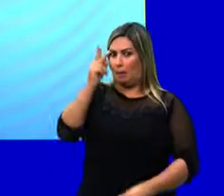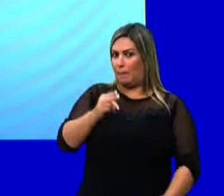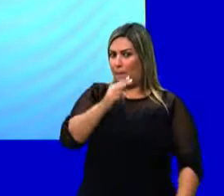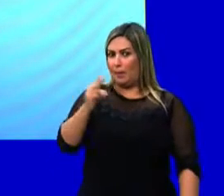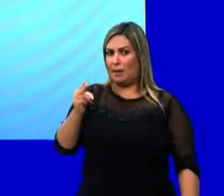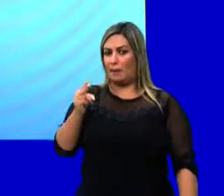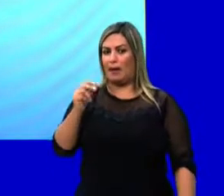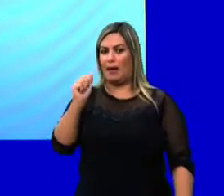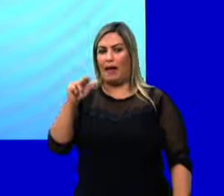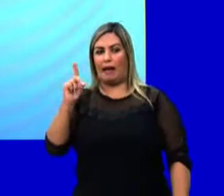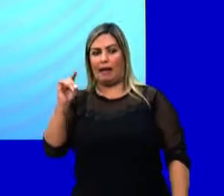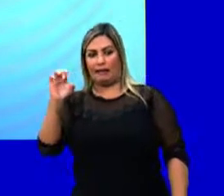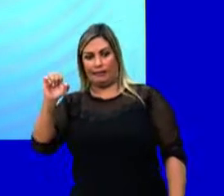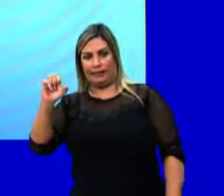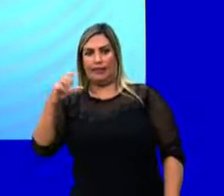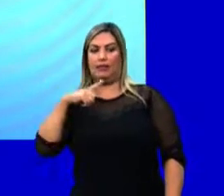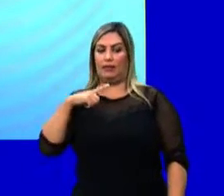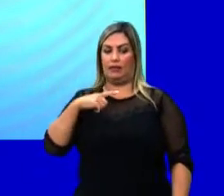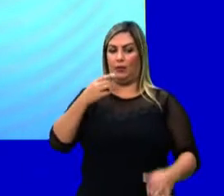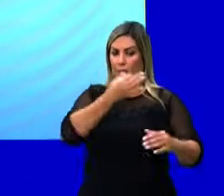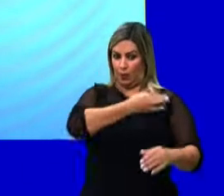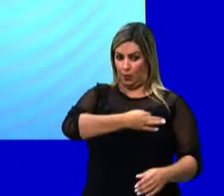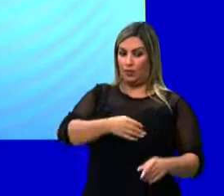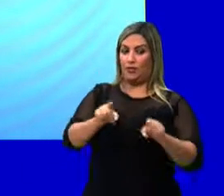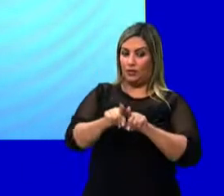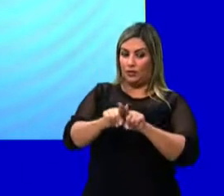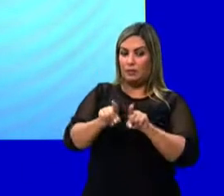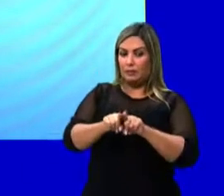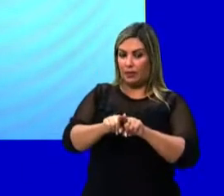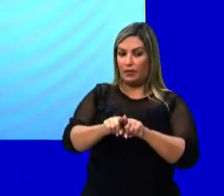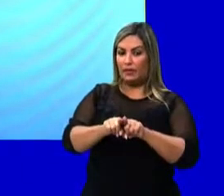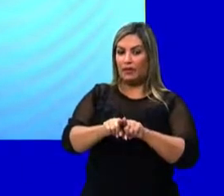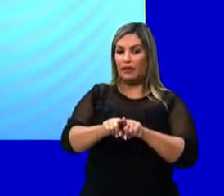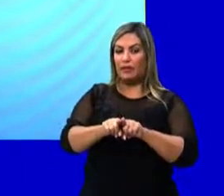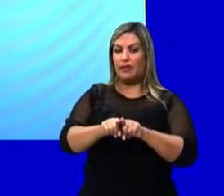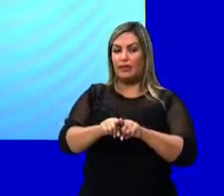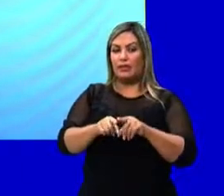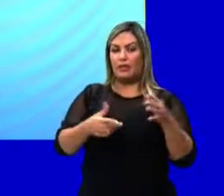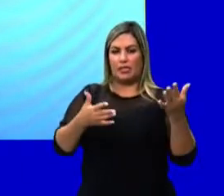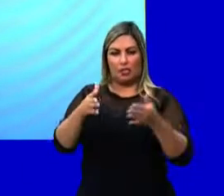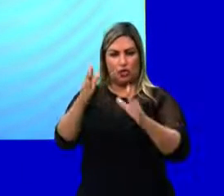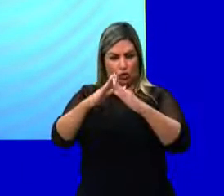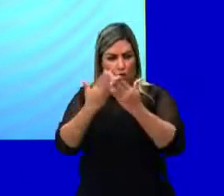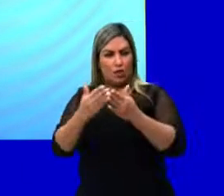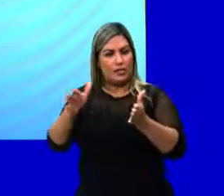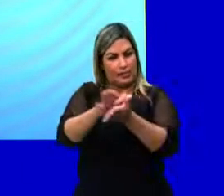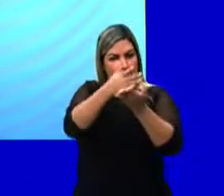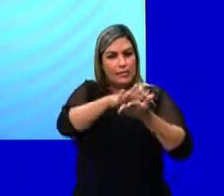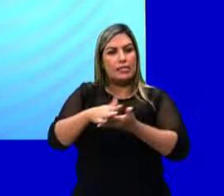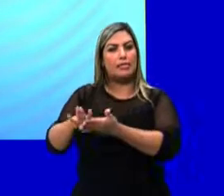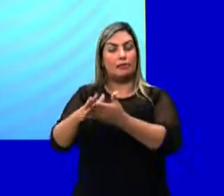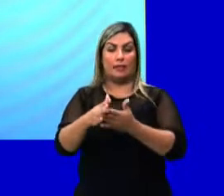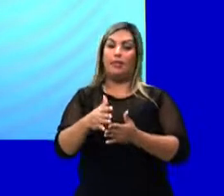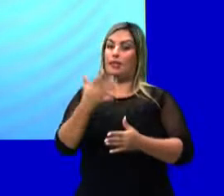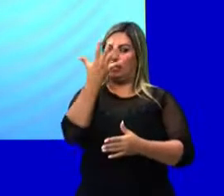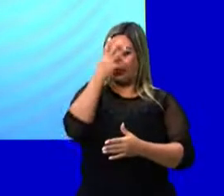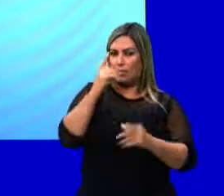Araque. 3, numa homenagem também aos salgueirenses que, no Carnaval